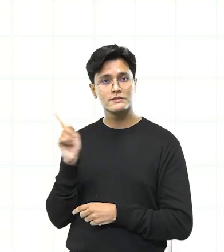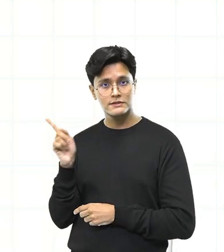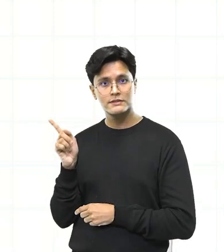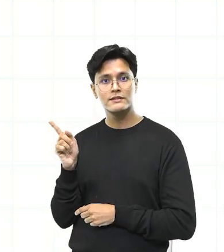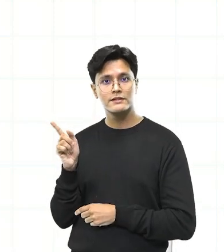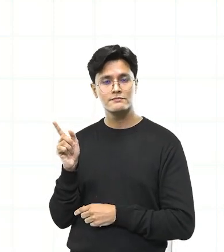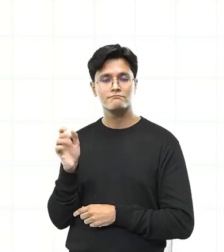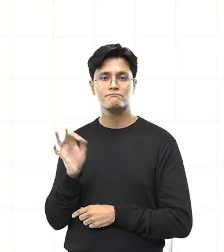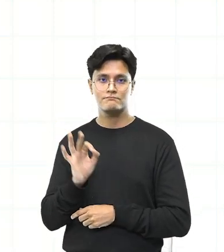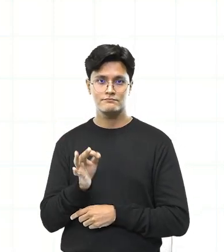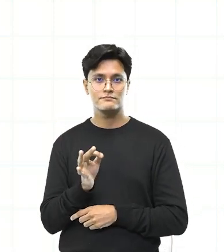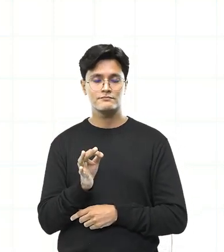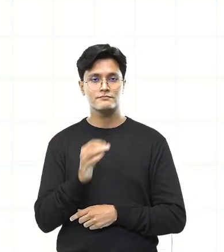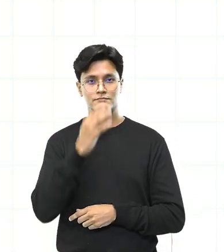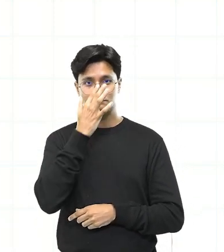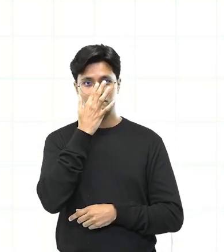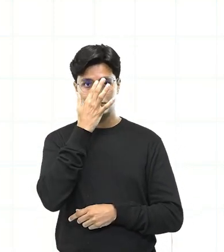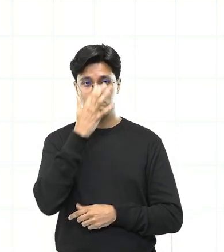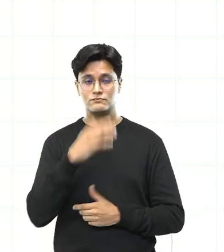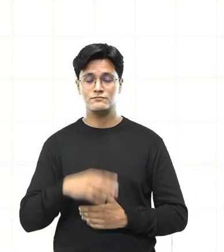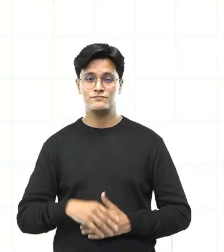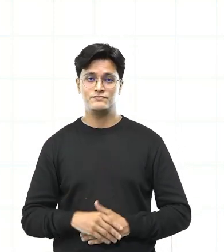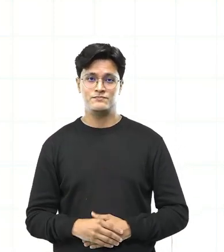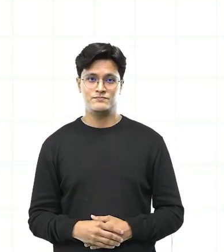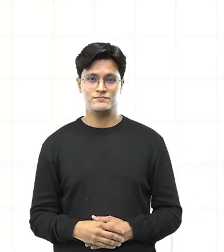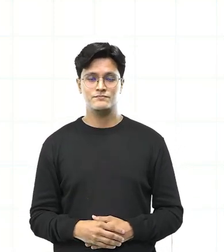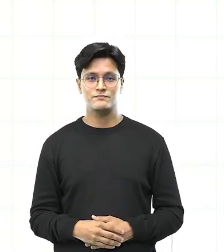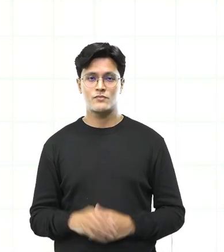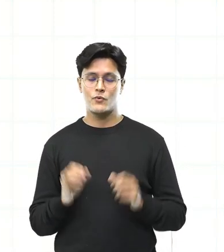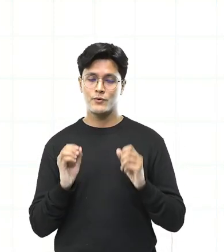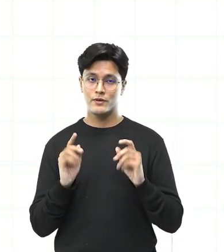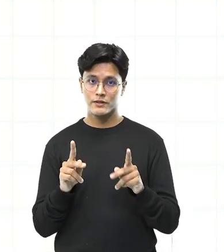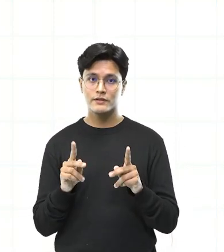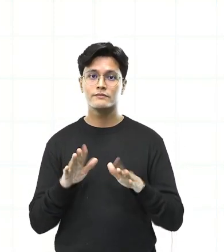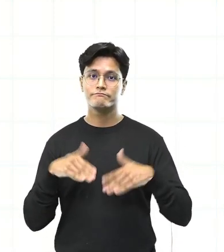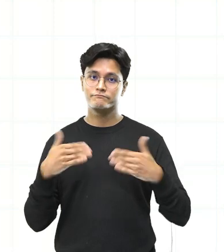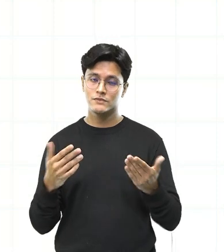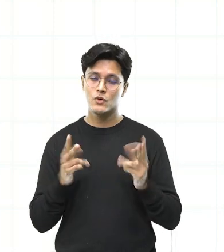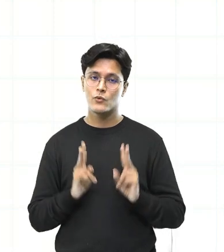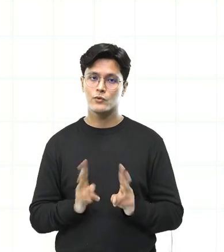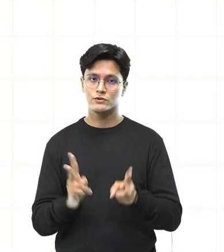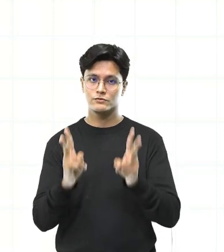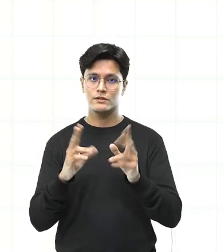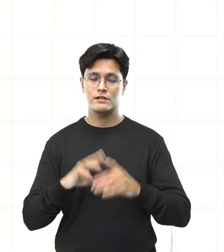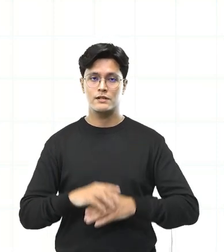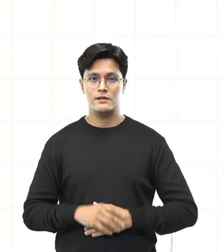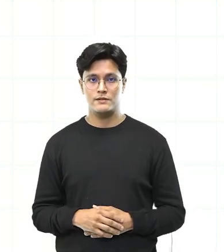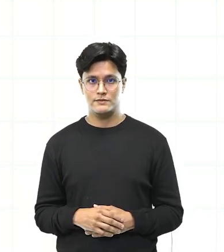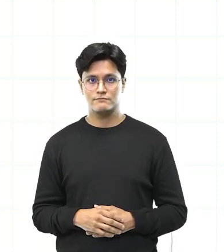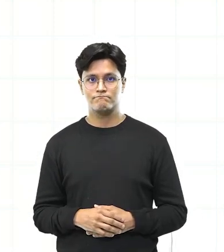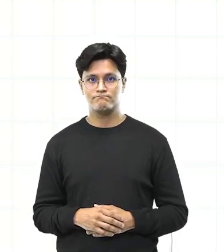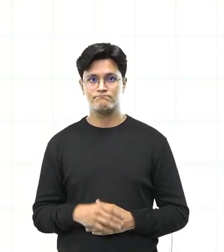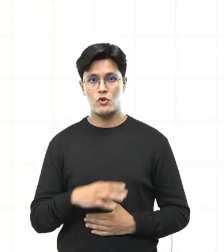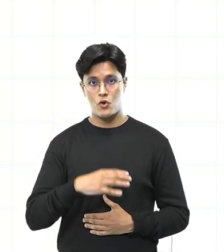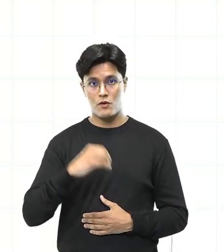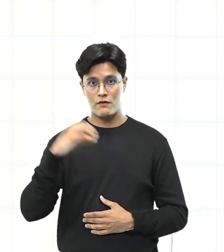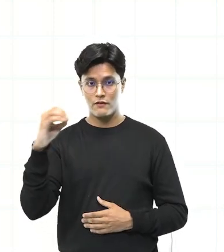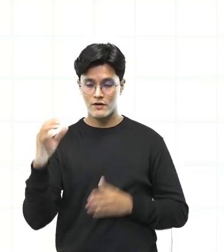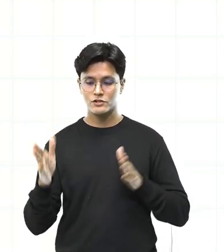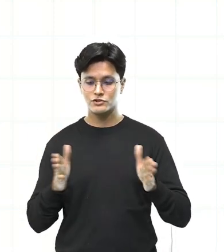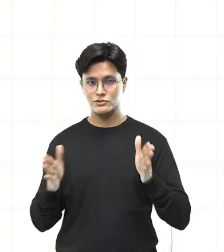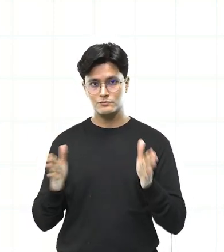profissionais fazem, né? Tanto o alpinista quanto o fotógrafo, ok? Vamos continuar. Então, em sua viagem de inverno,